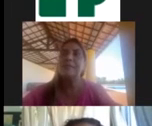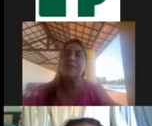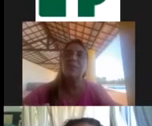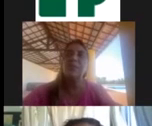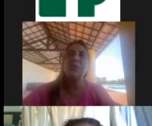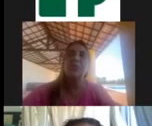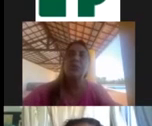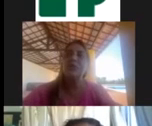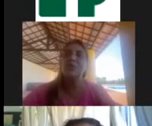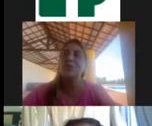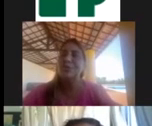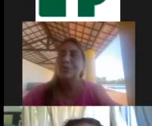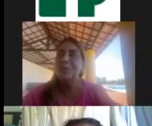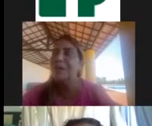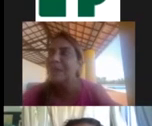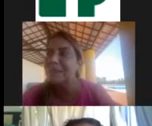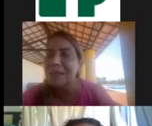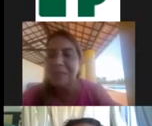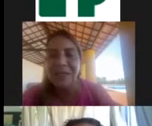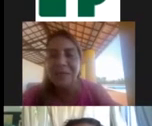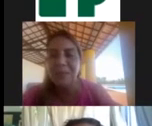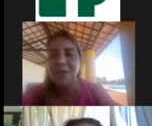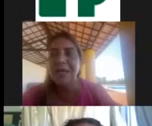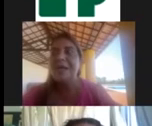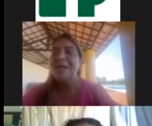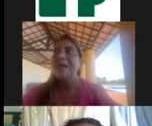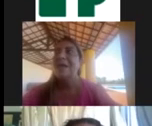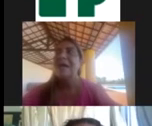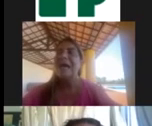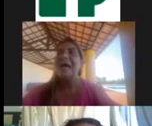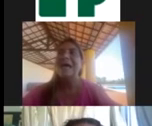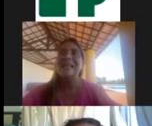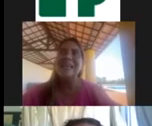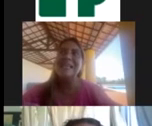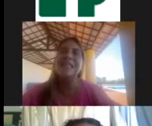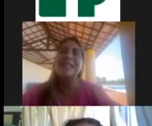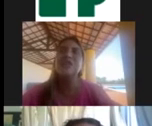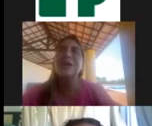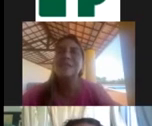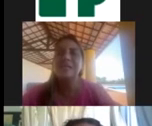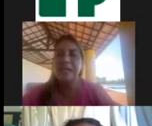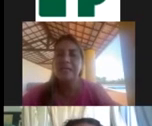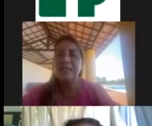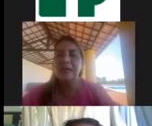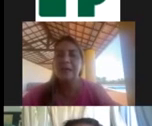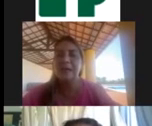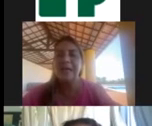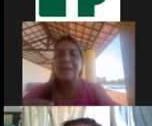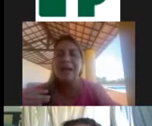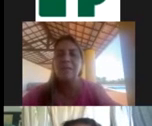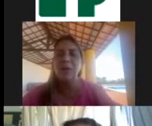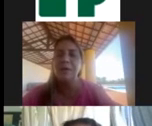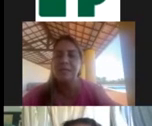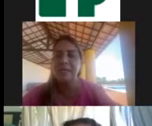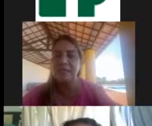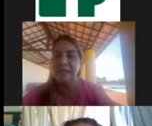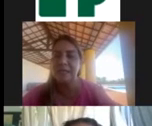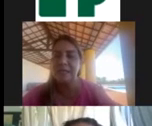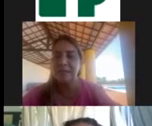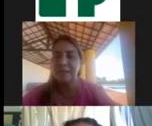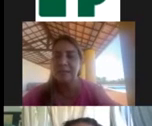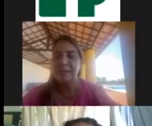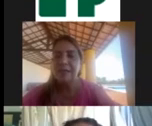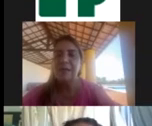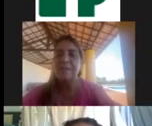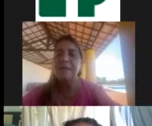que também foi muito útil o período da pandemia, porque aqueles que tinham resistência quebraram um pouco essa